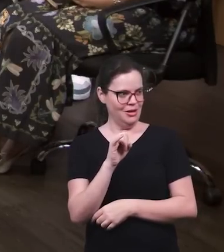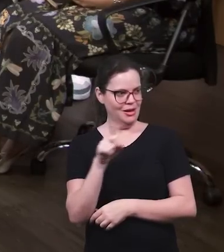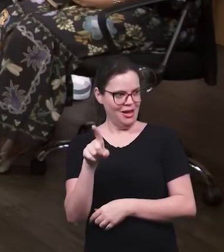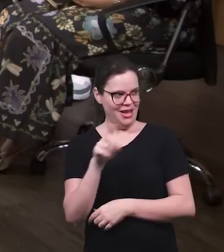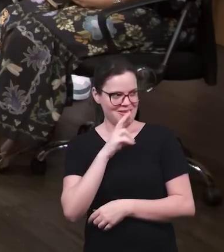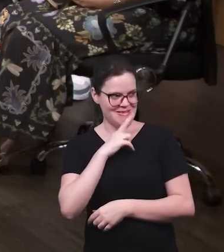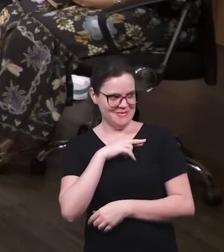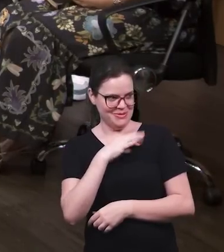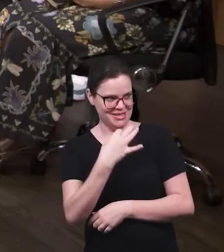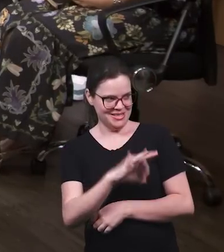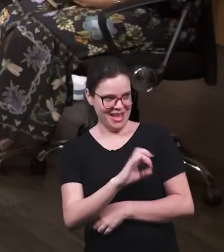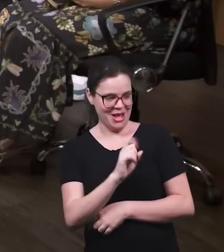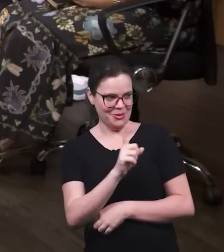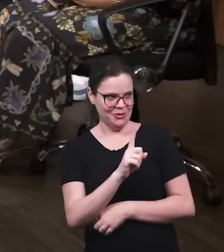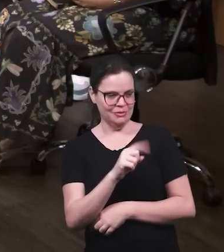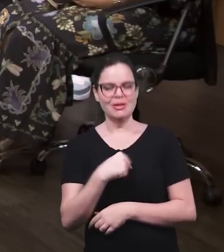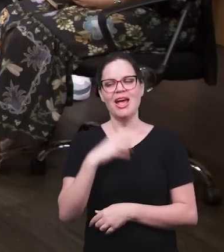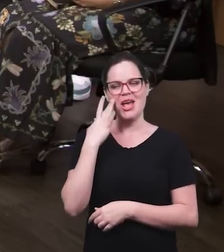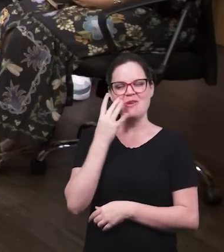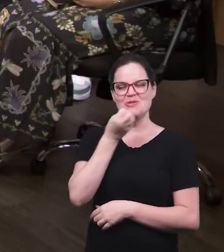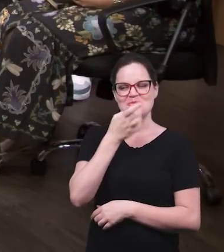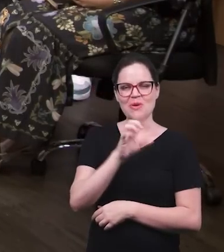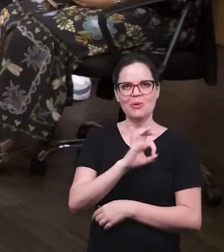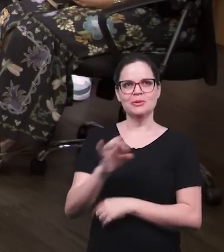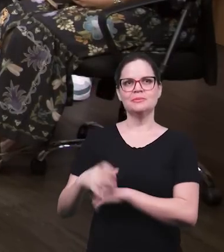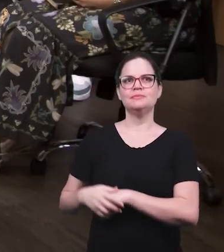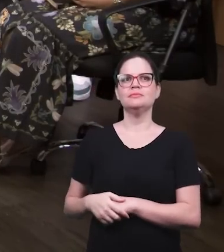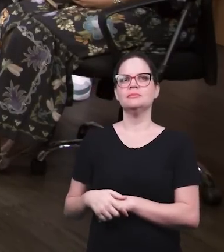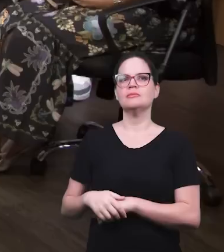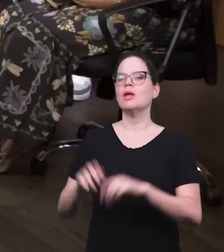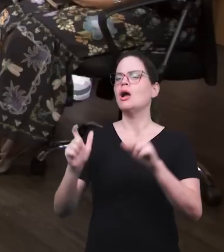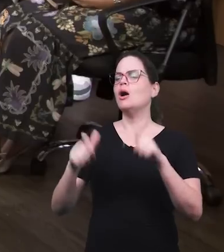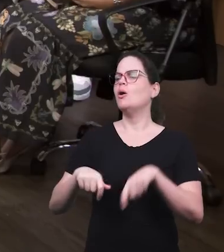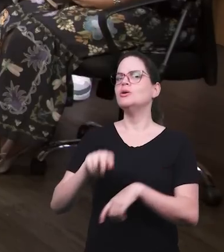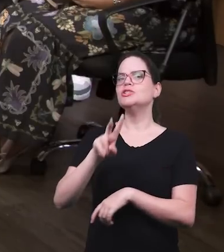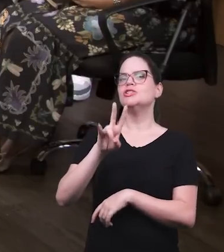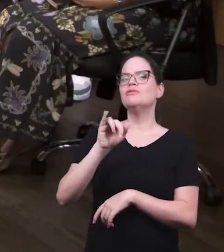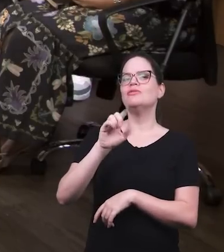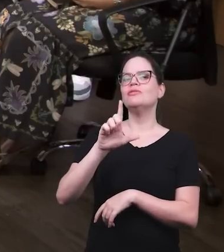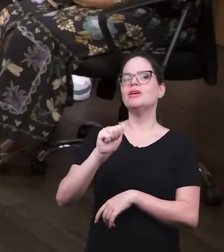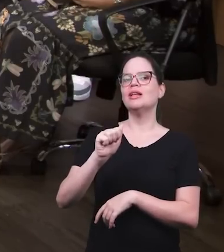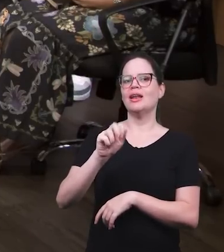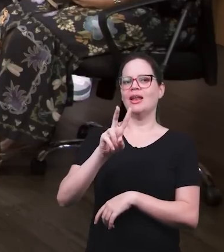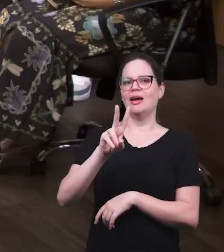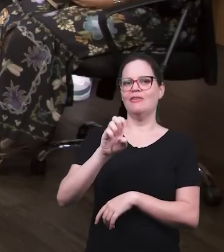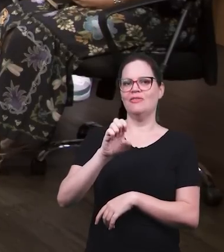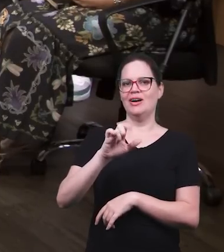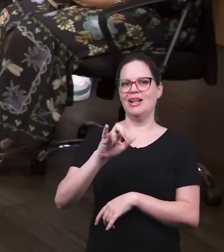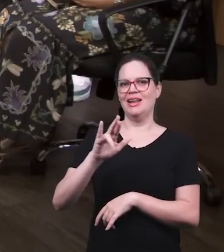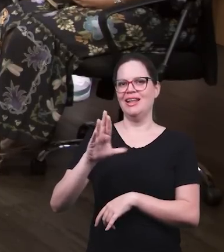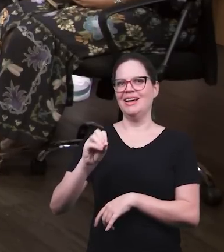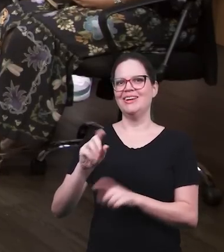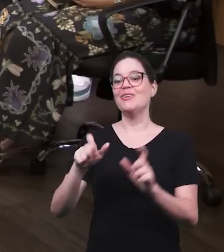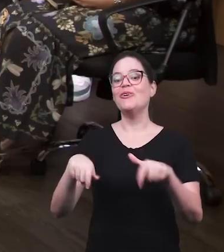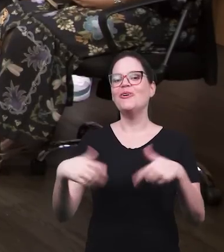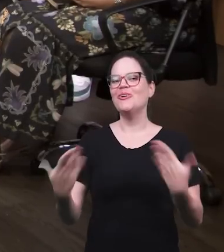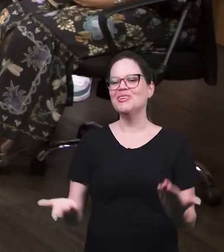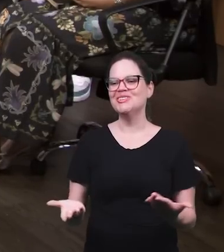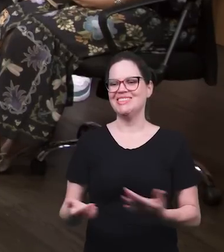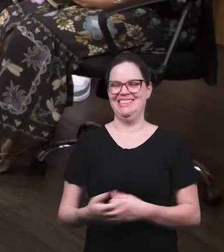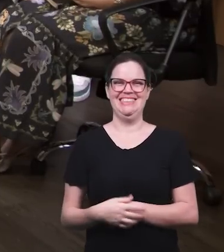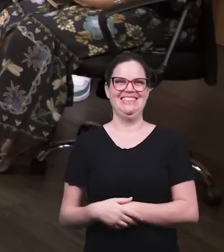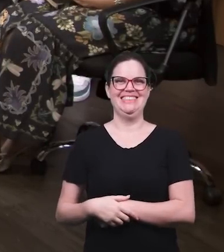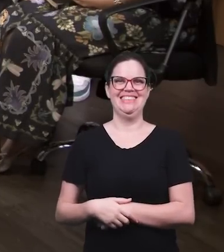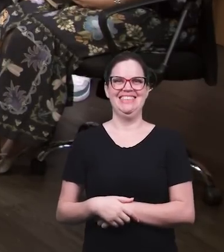que ele merece. Ele merece, né? Mas eu acho que ele vai acertar a responder. Sabe qual é a pergunta? Onde fica Vila Valério? Aí foi